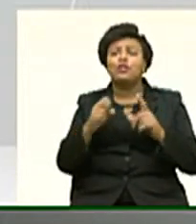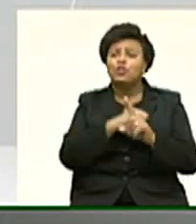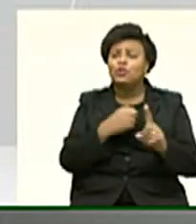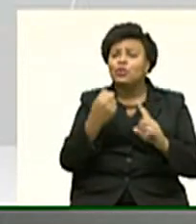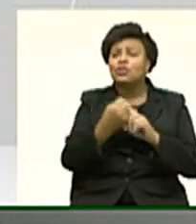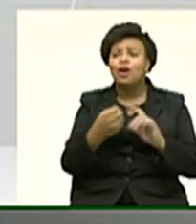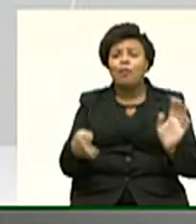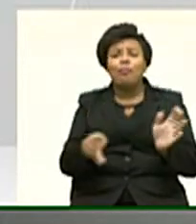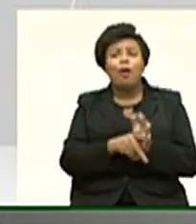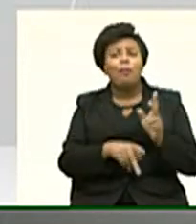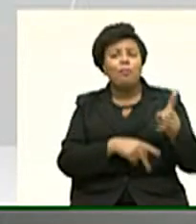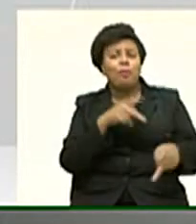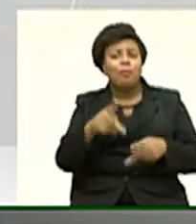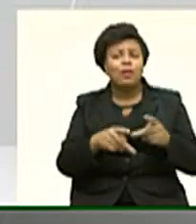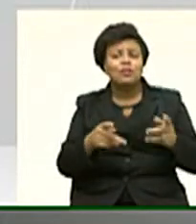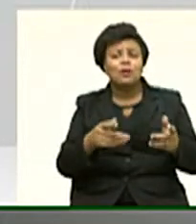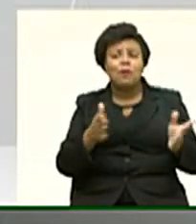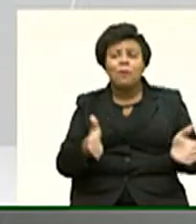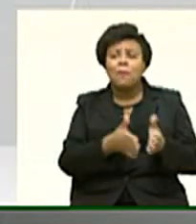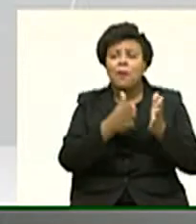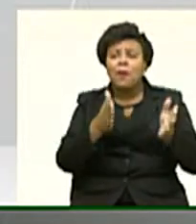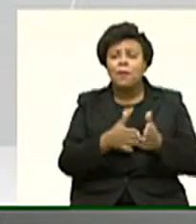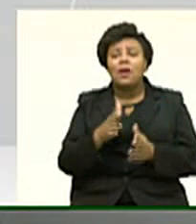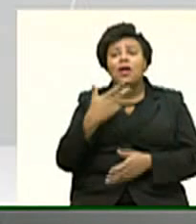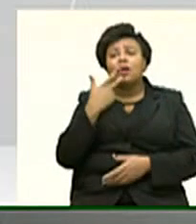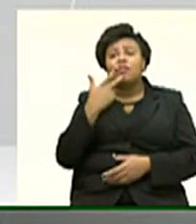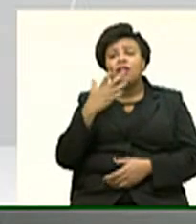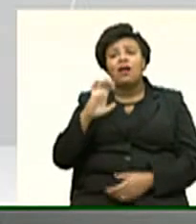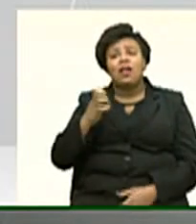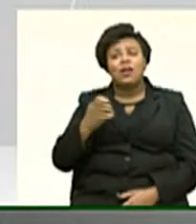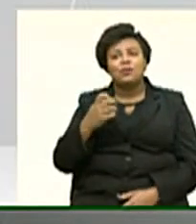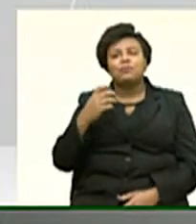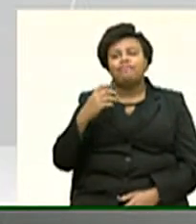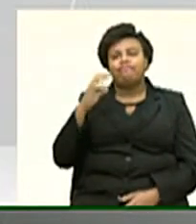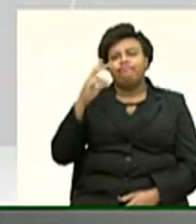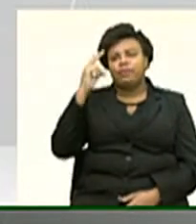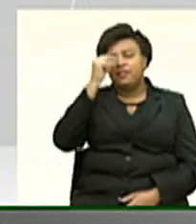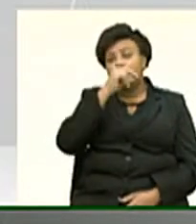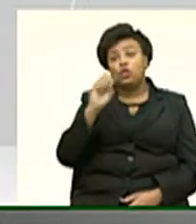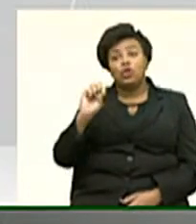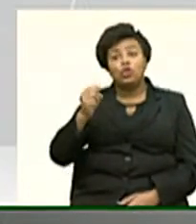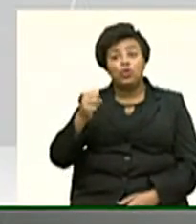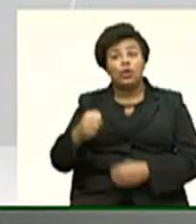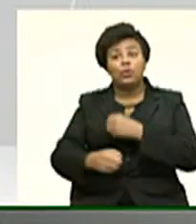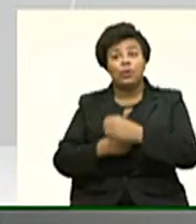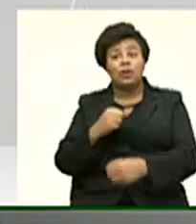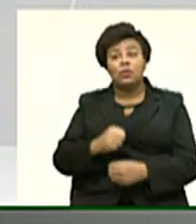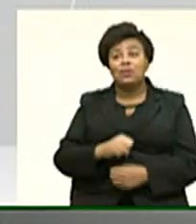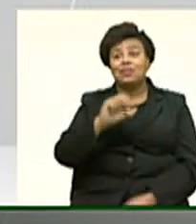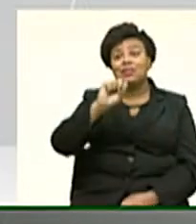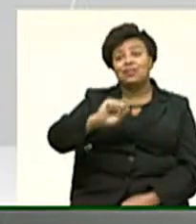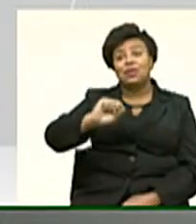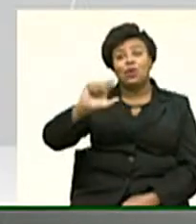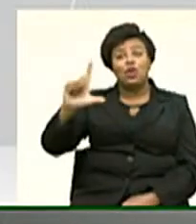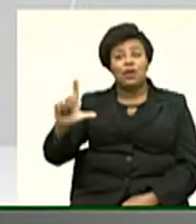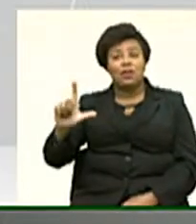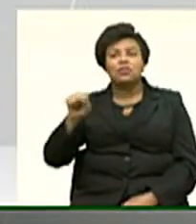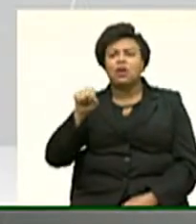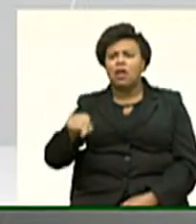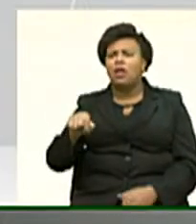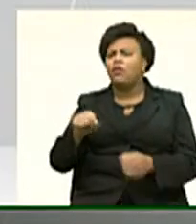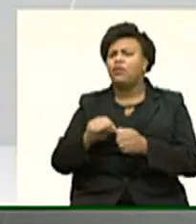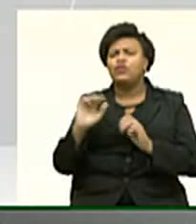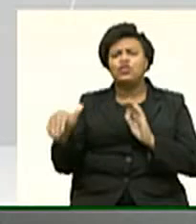renda. Eu quero dar um depoimento como ex-prefeito de 8 anos em São Lourenço, que apliquei todos os